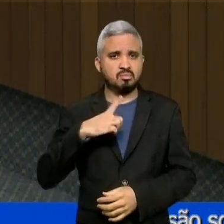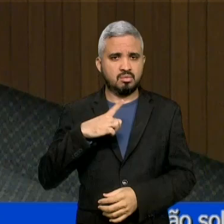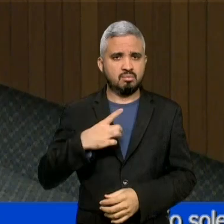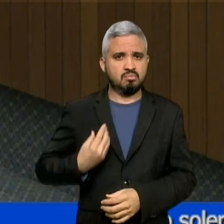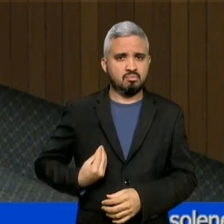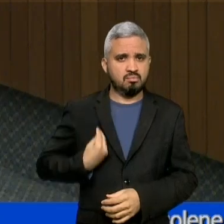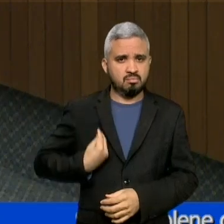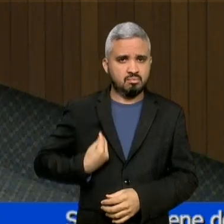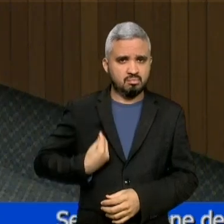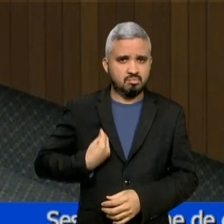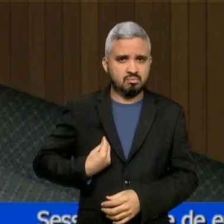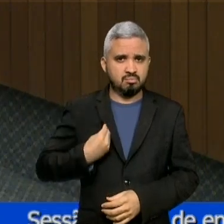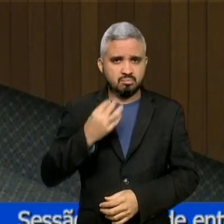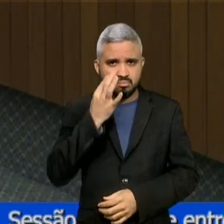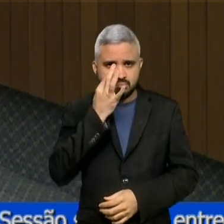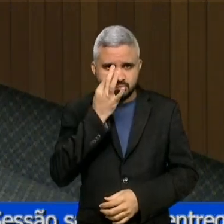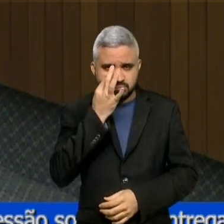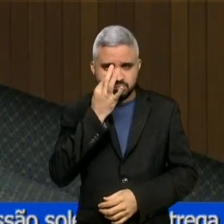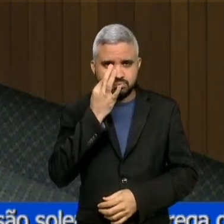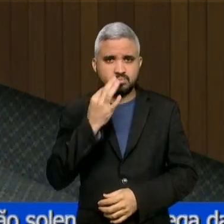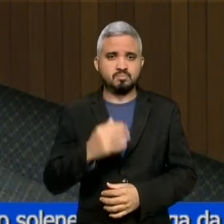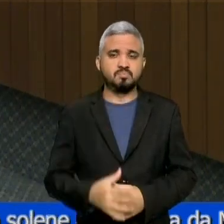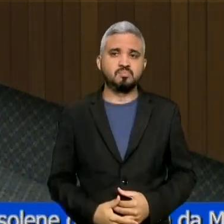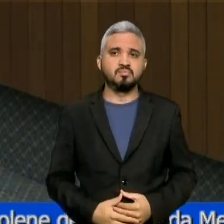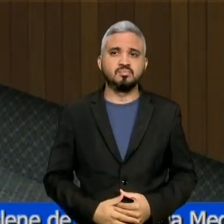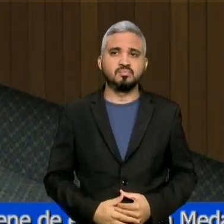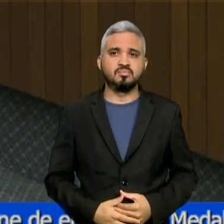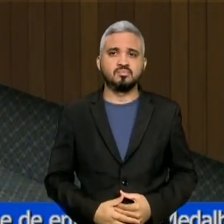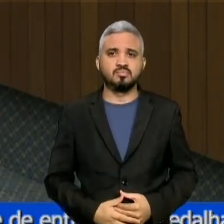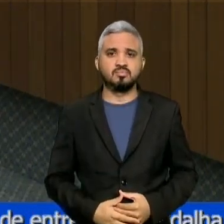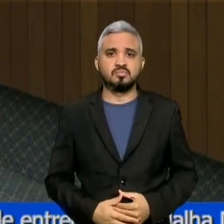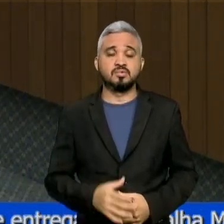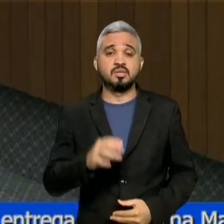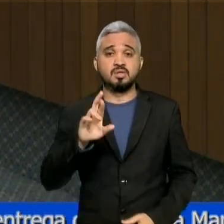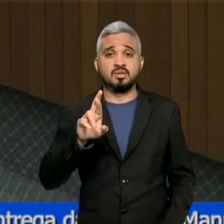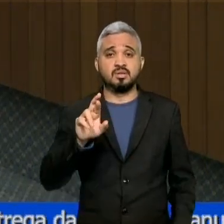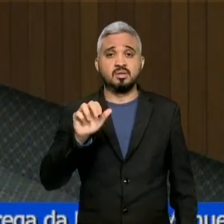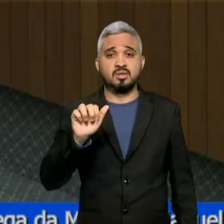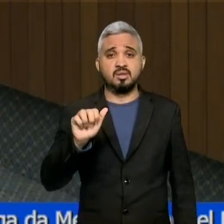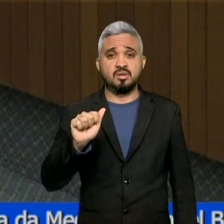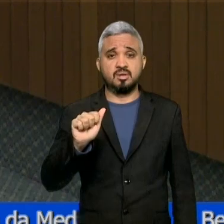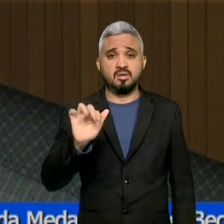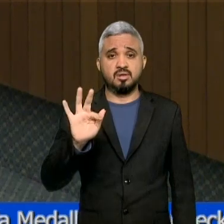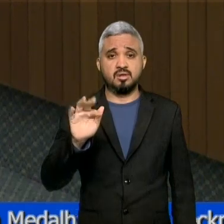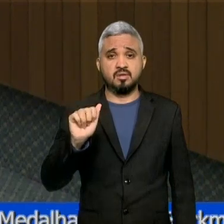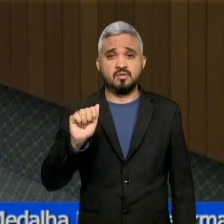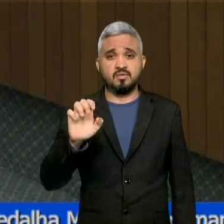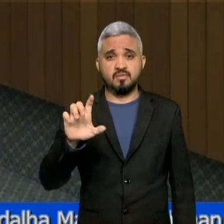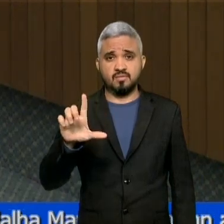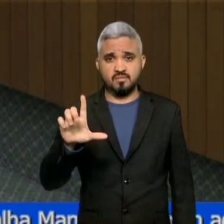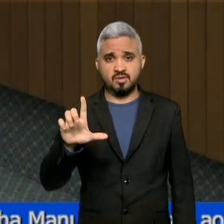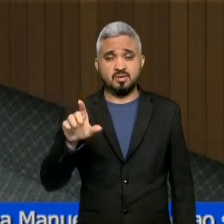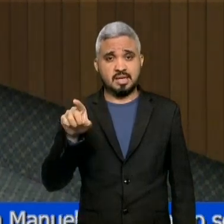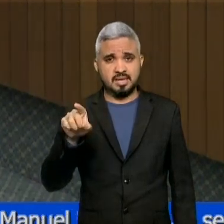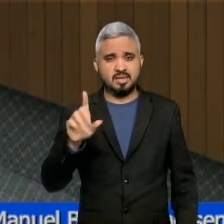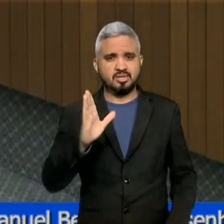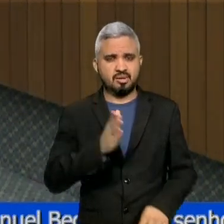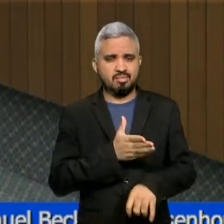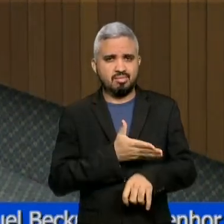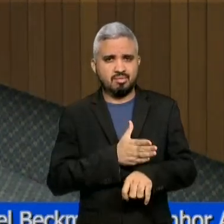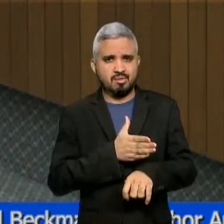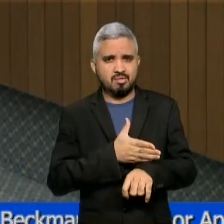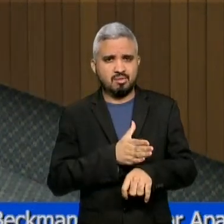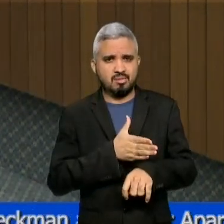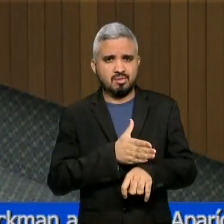grata satisfação, Aparício, de como nosso colega Rafael já está treinando para não estar na Assembleia a partir do